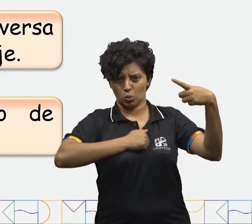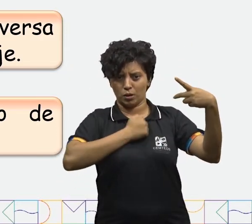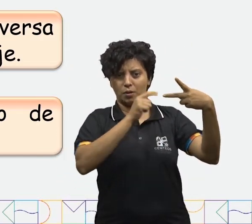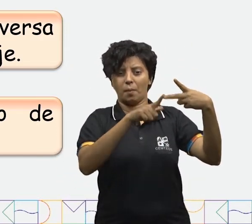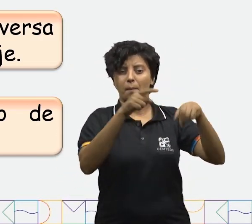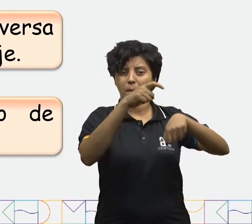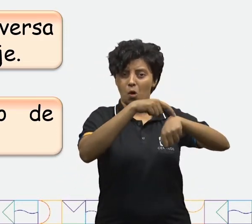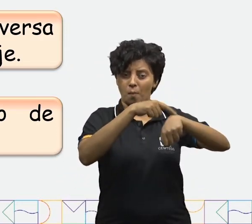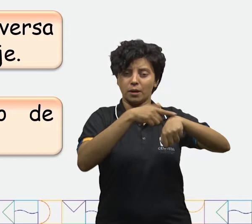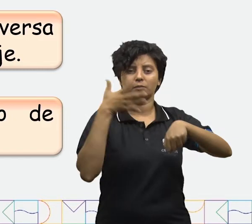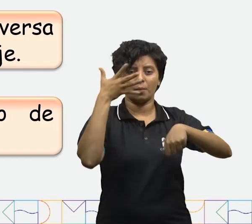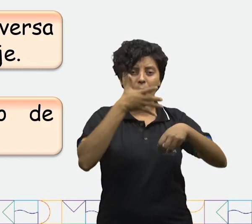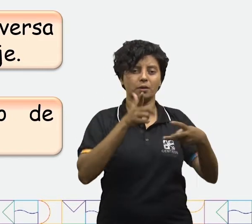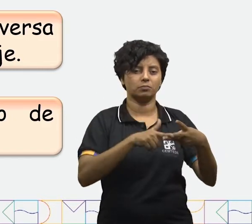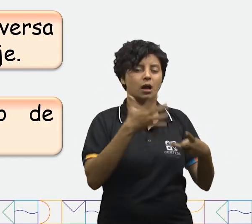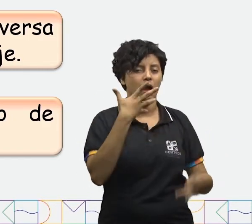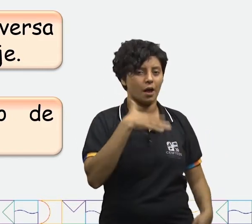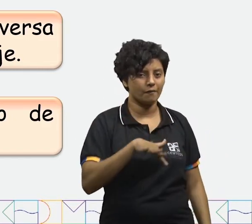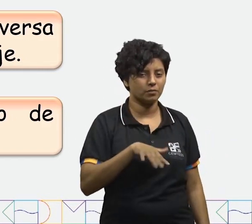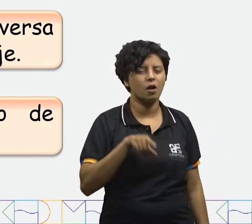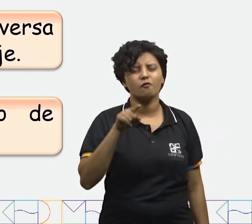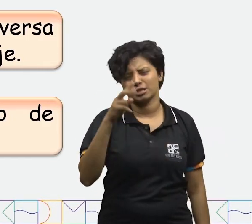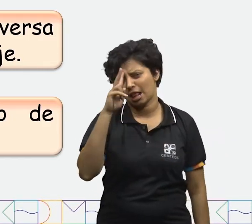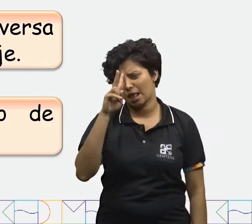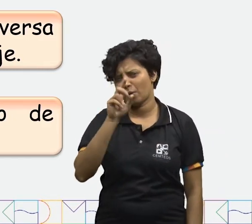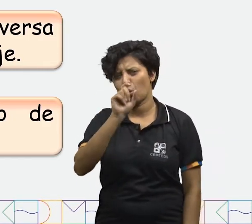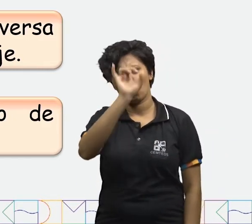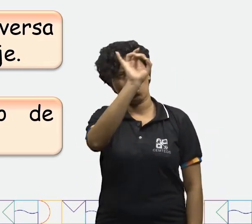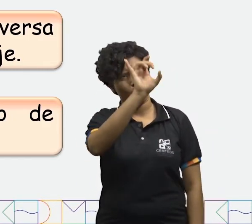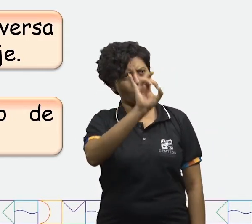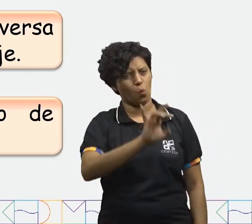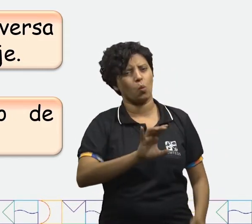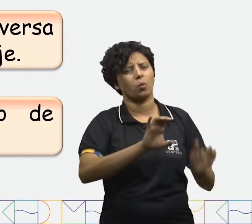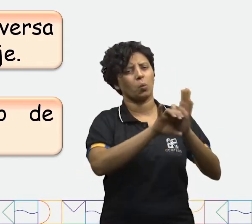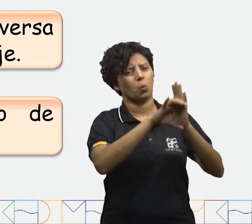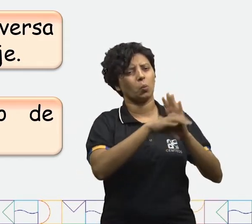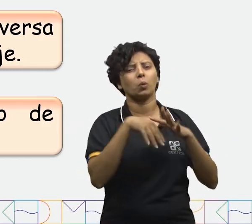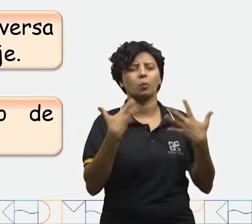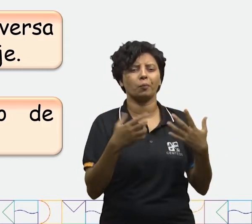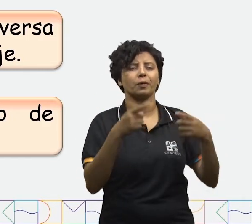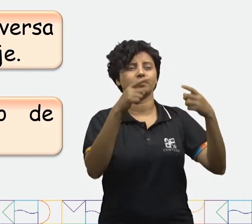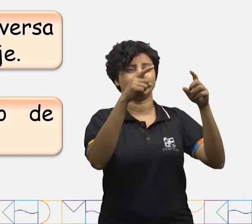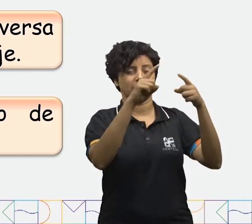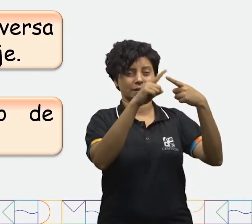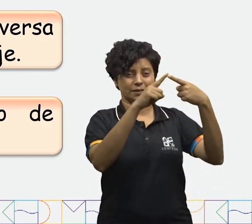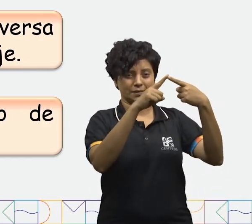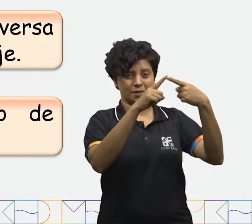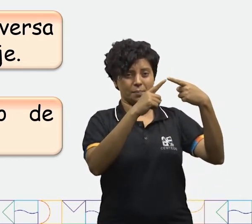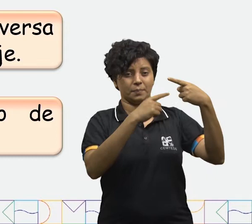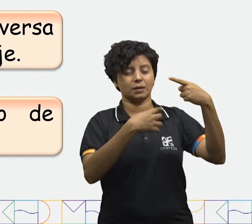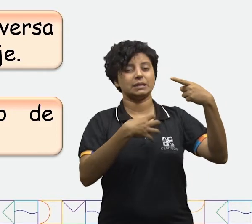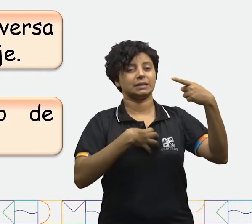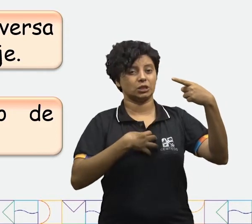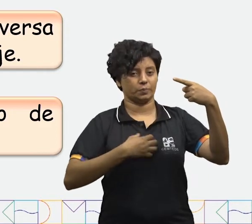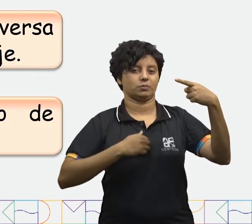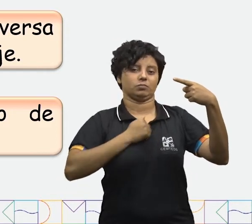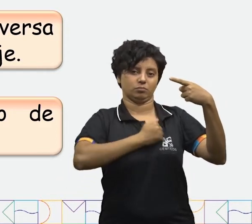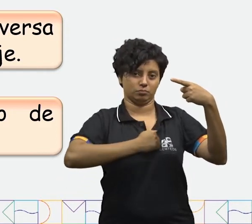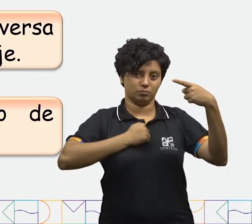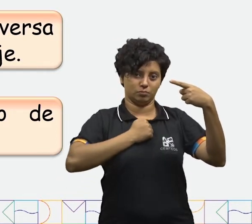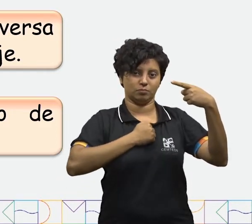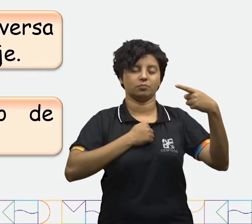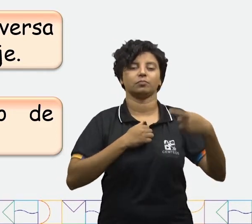nostalgia, turno de fala e infância. Você lembra o significado de nostalgia? Ele está na nossa